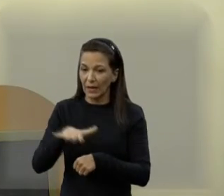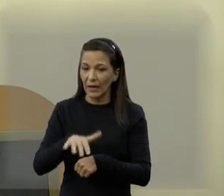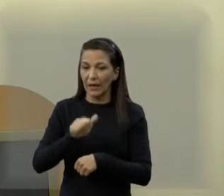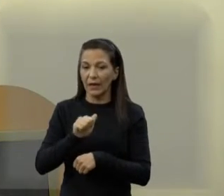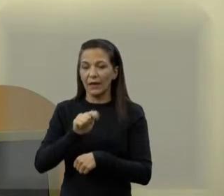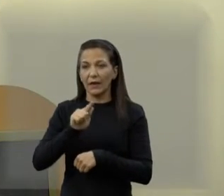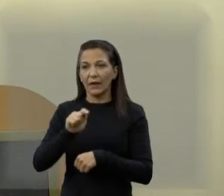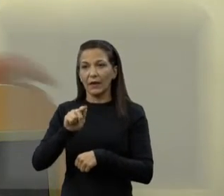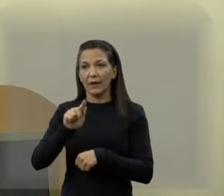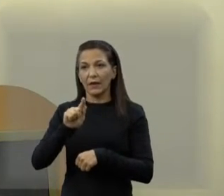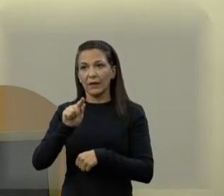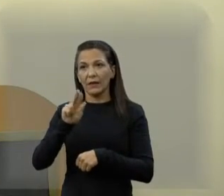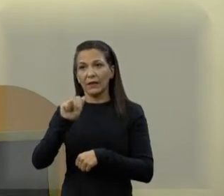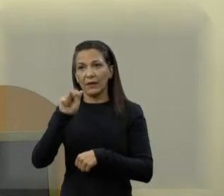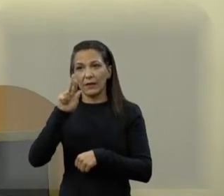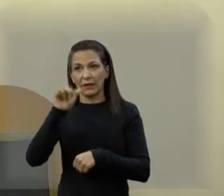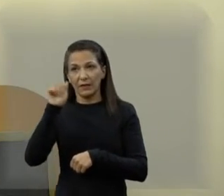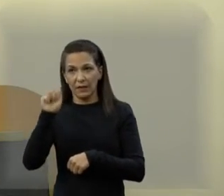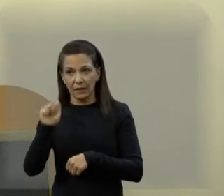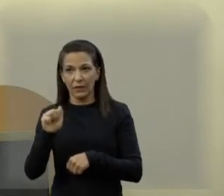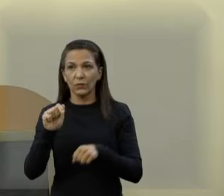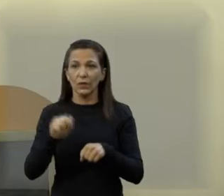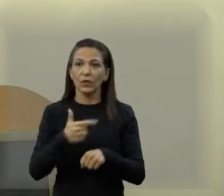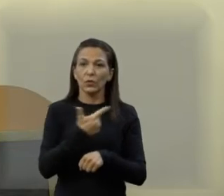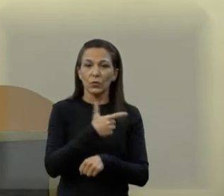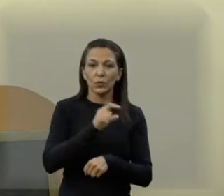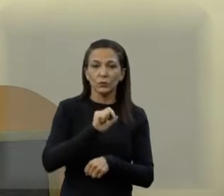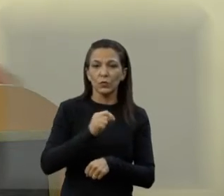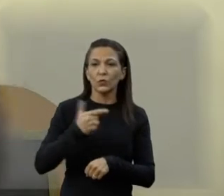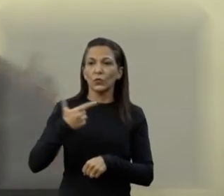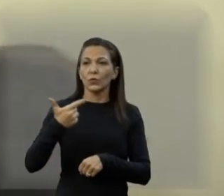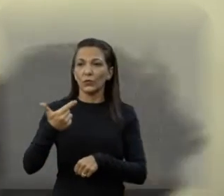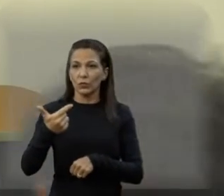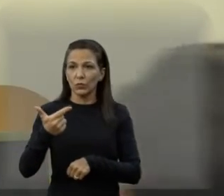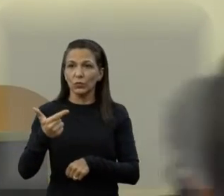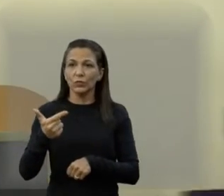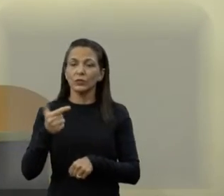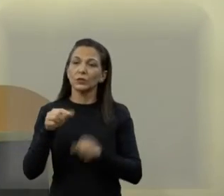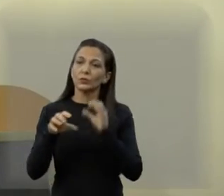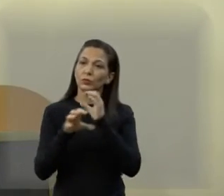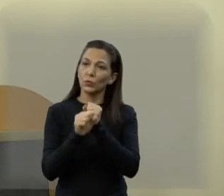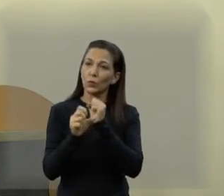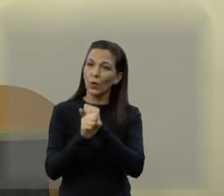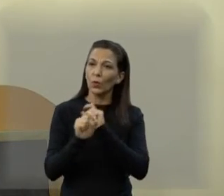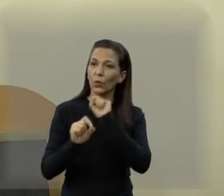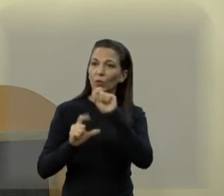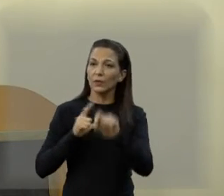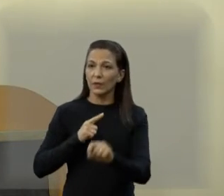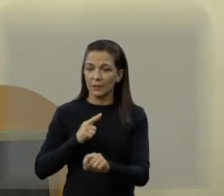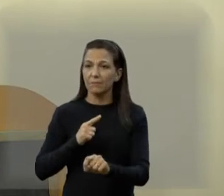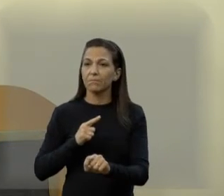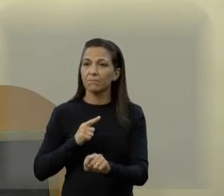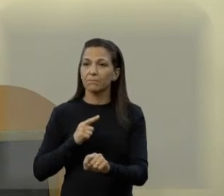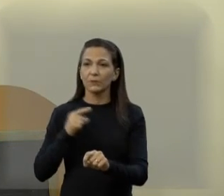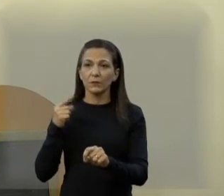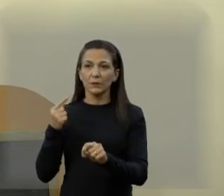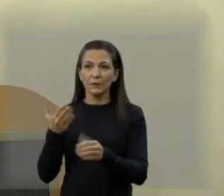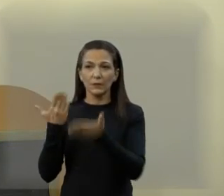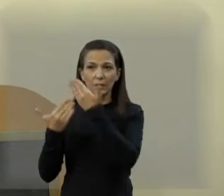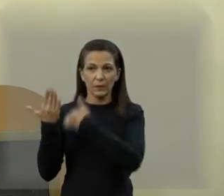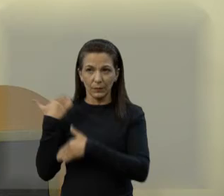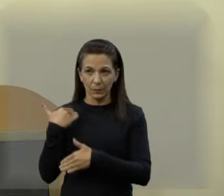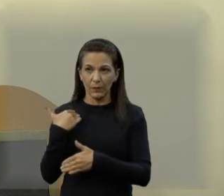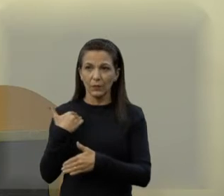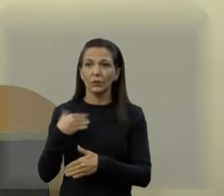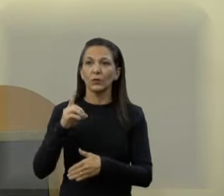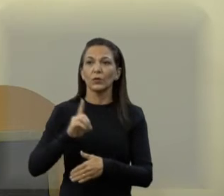Brasil discutido há 200 anos em 2022 é que tá completando agora quando nomeado